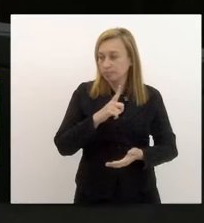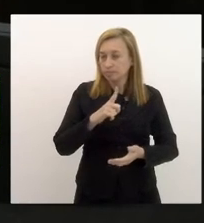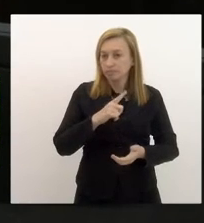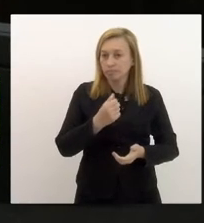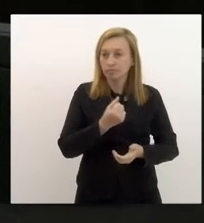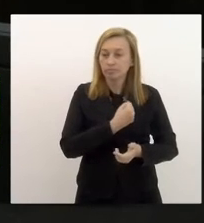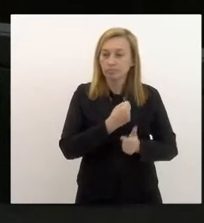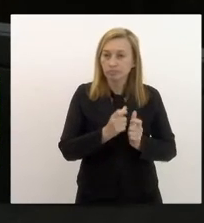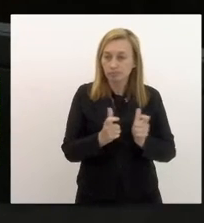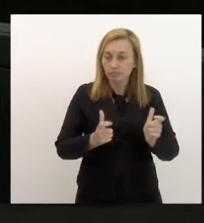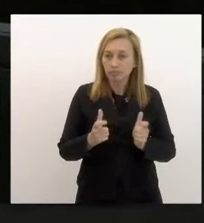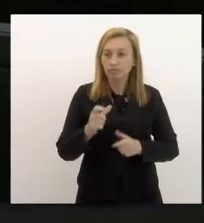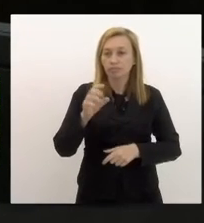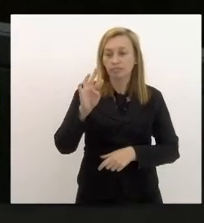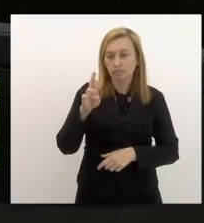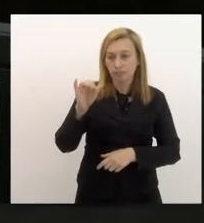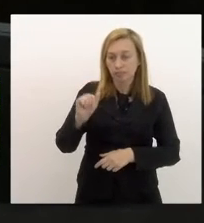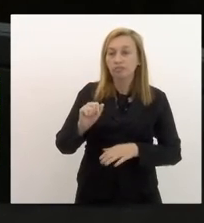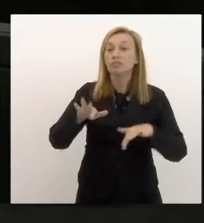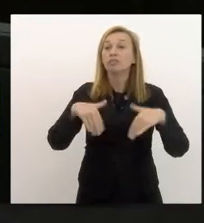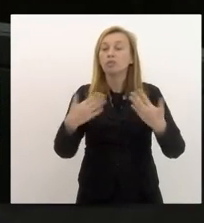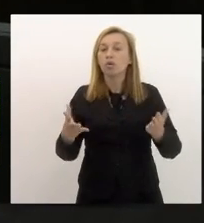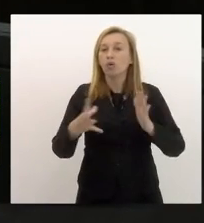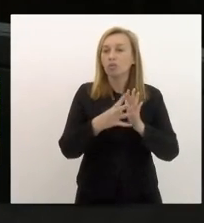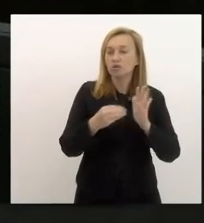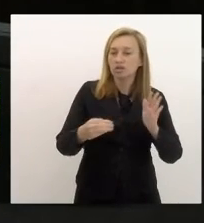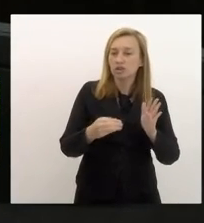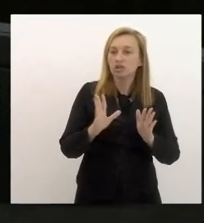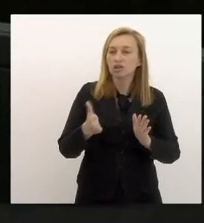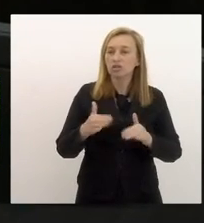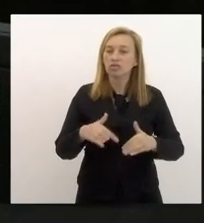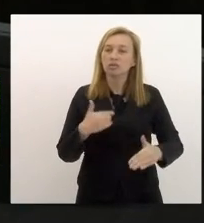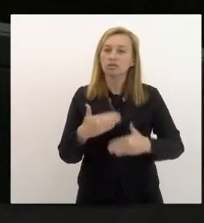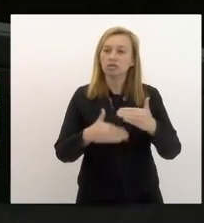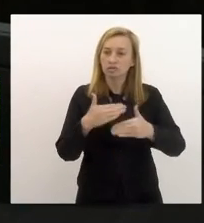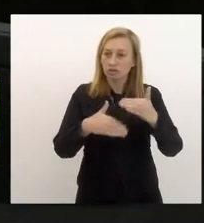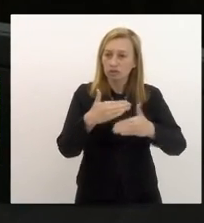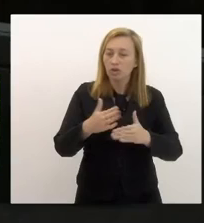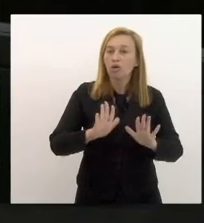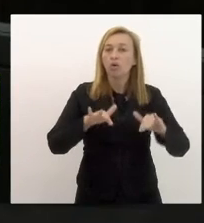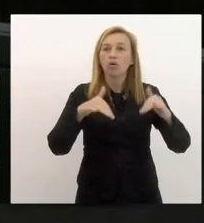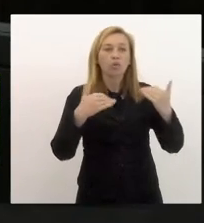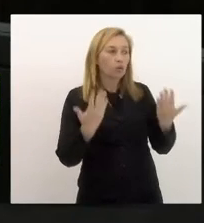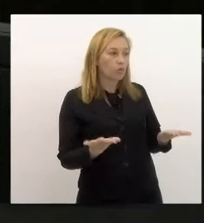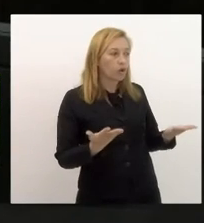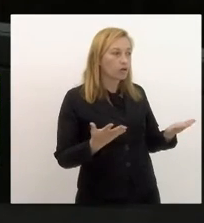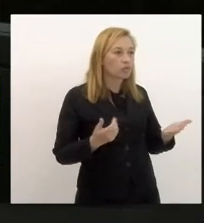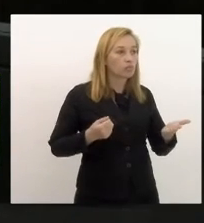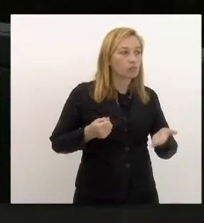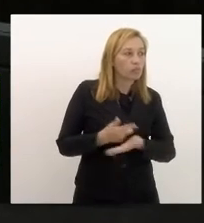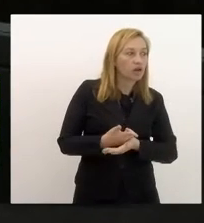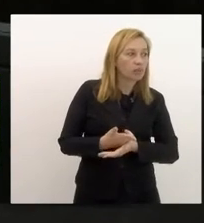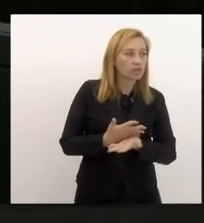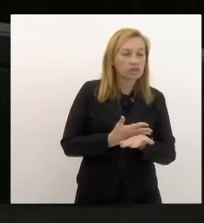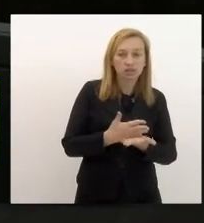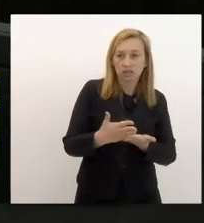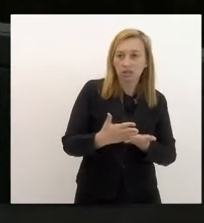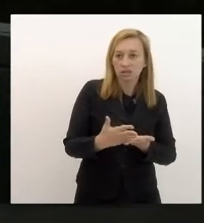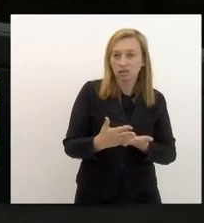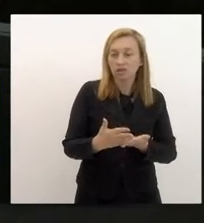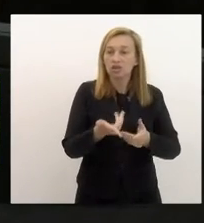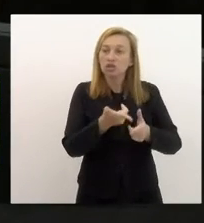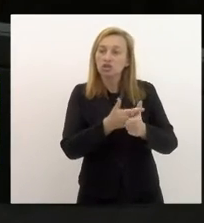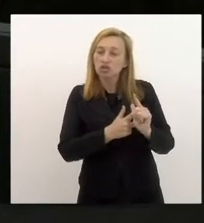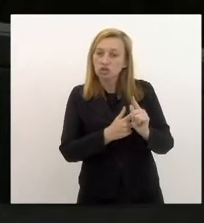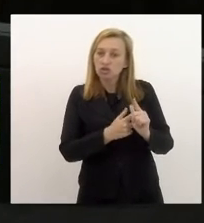de crescimento de receita Qual é o modelo econométrico que nós estamos desenvolvendo Qual é a forma de pagamento Inicial através